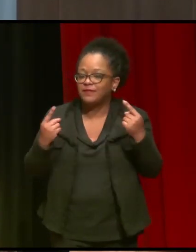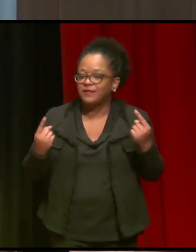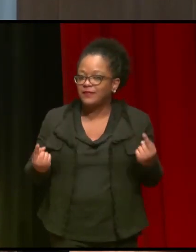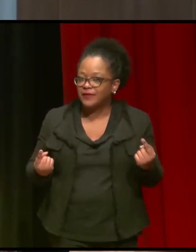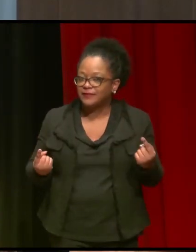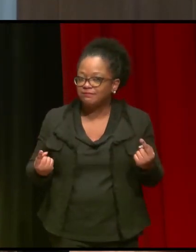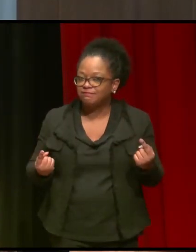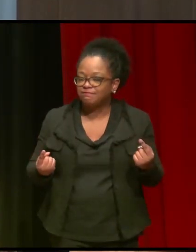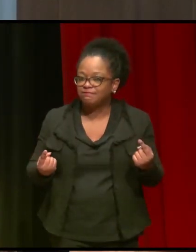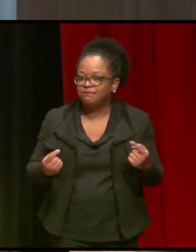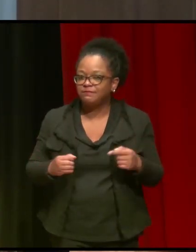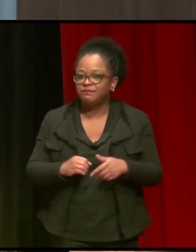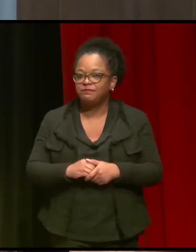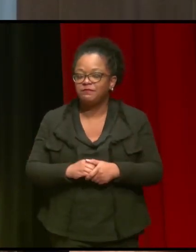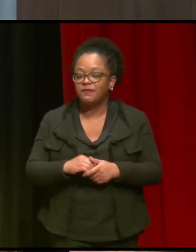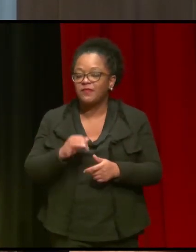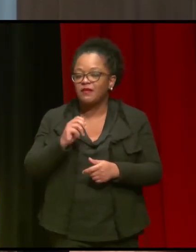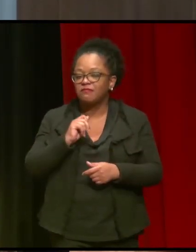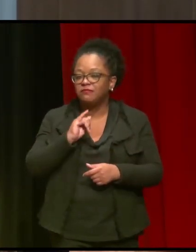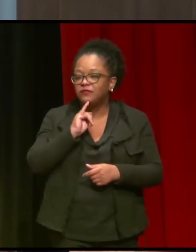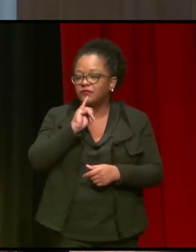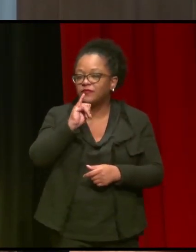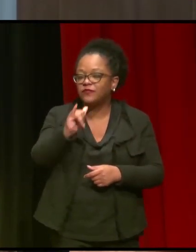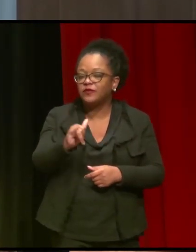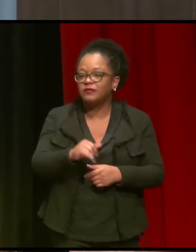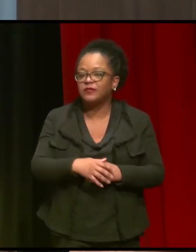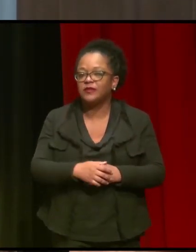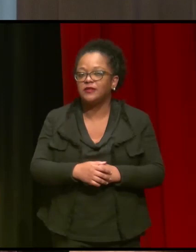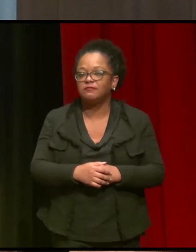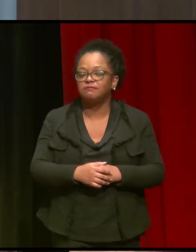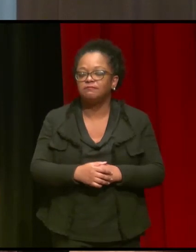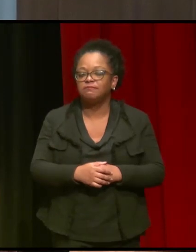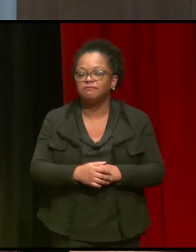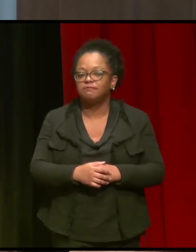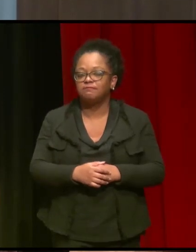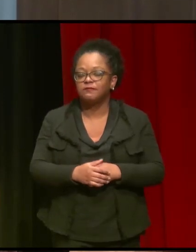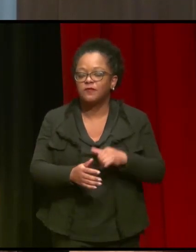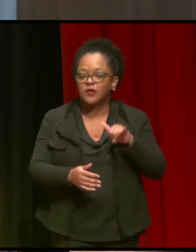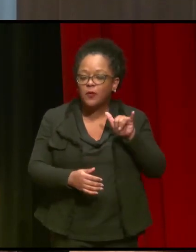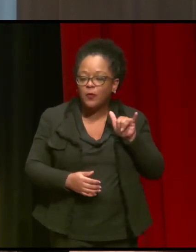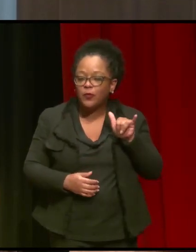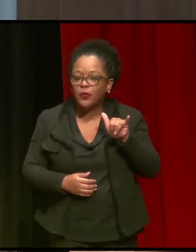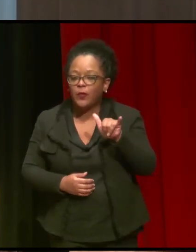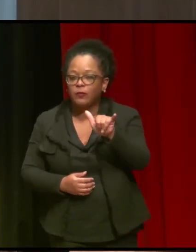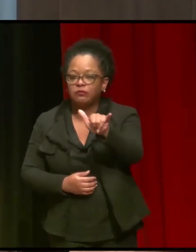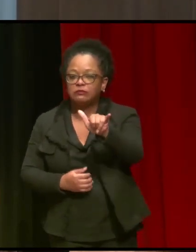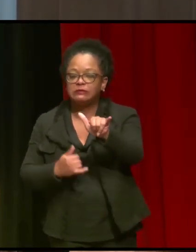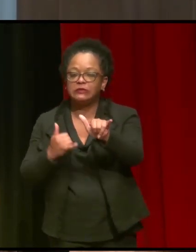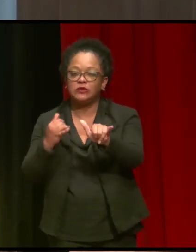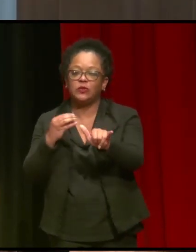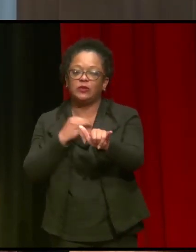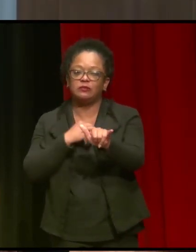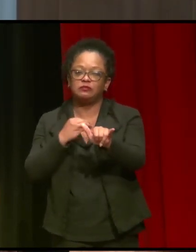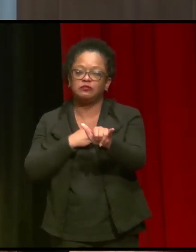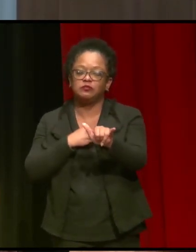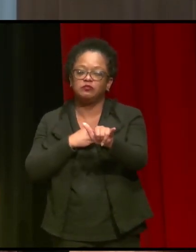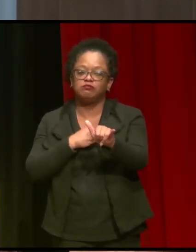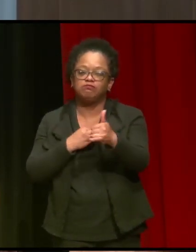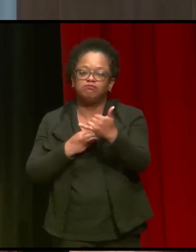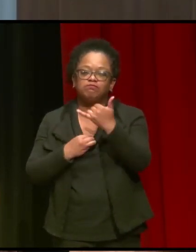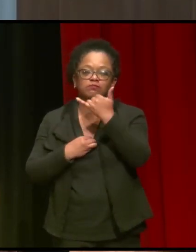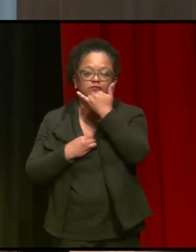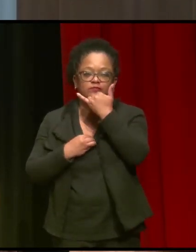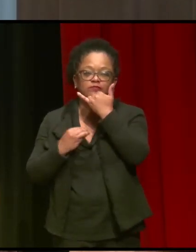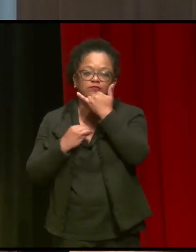Agora, para perdoar os pecados, o que, que Jesus teve que fazer? Pensem. Teve que morrer